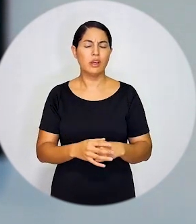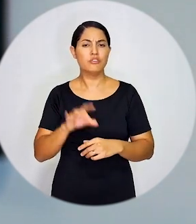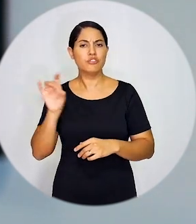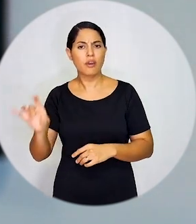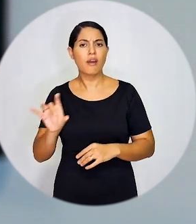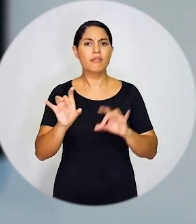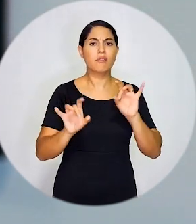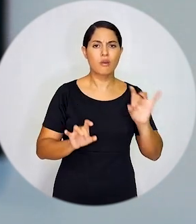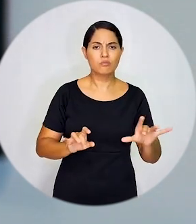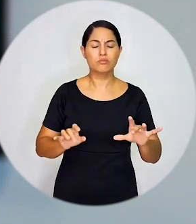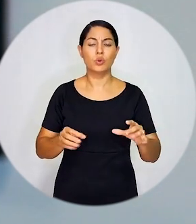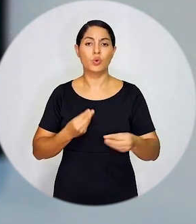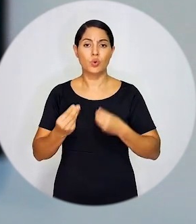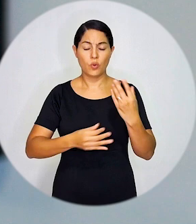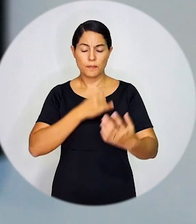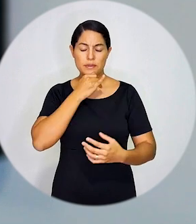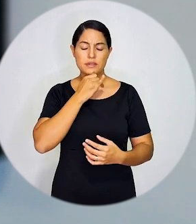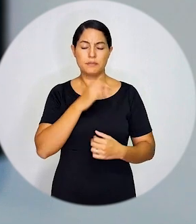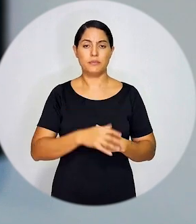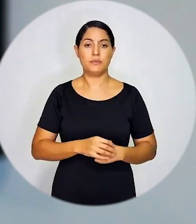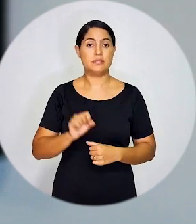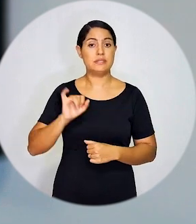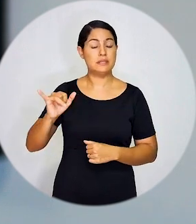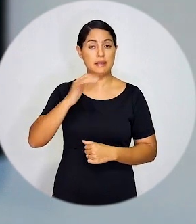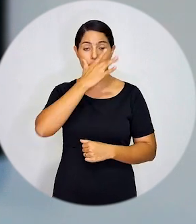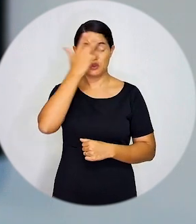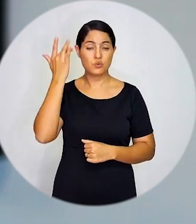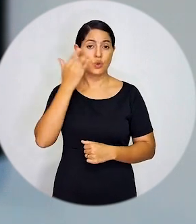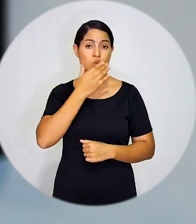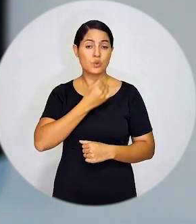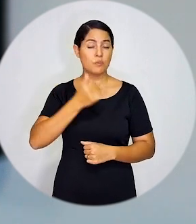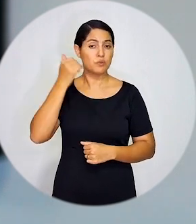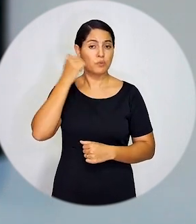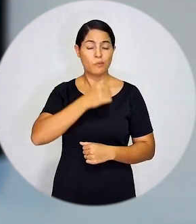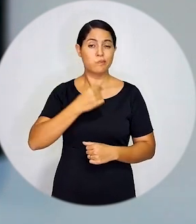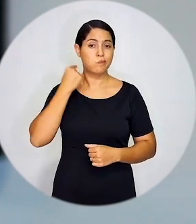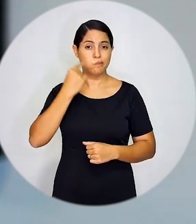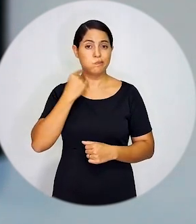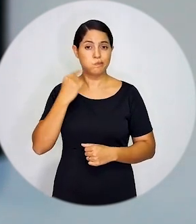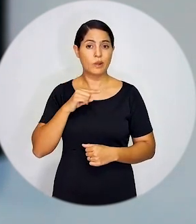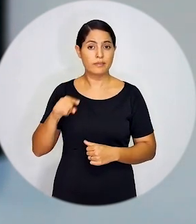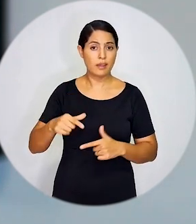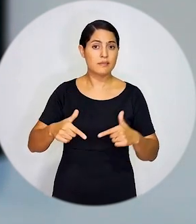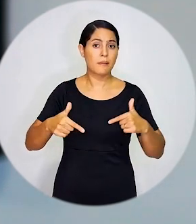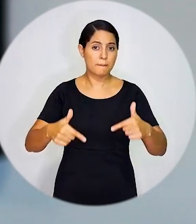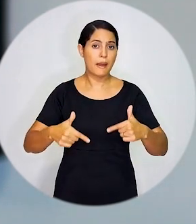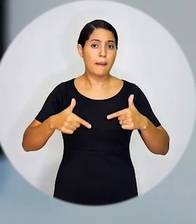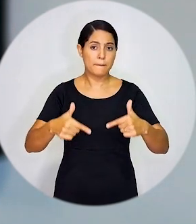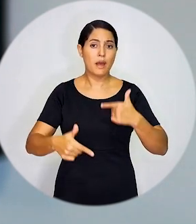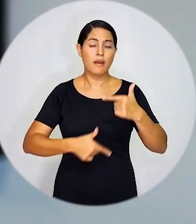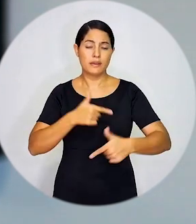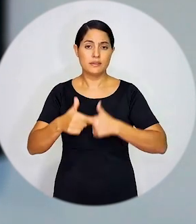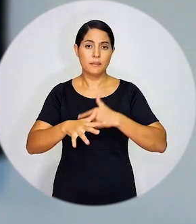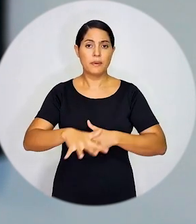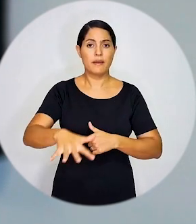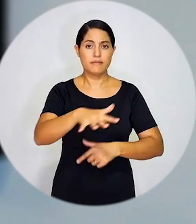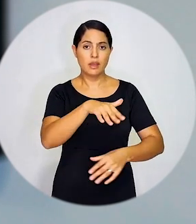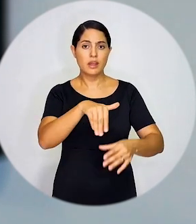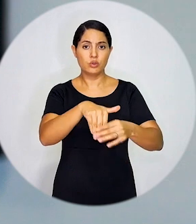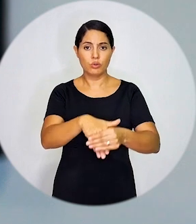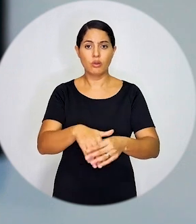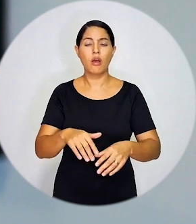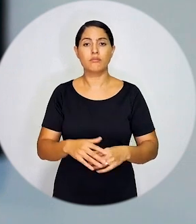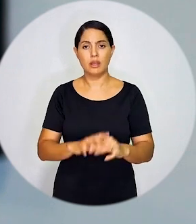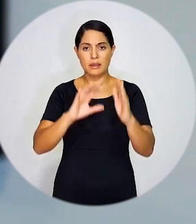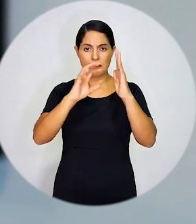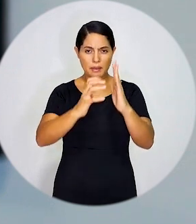das prerrogativas de parte a parte. Ou seja, a prerrogativa daqueles advogados e advogadas que militam nesta seara, né, na área